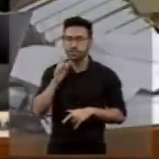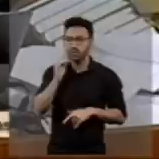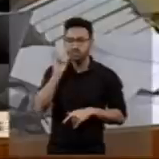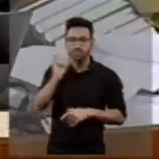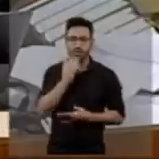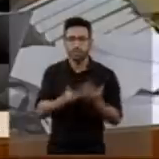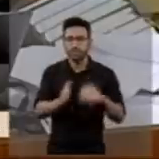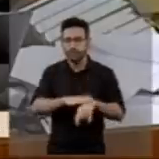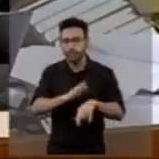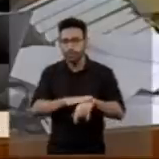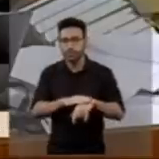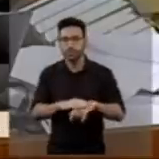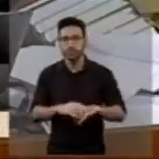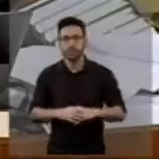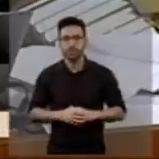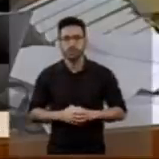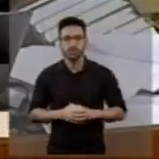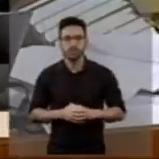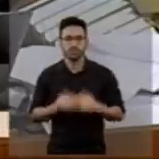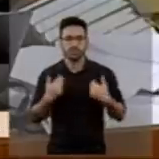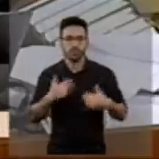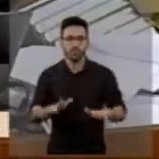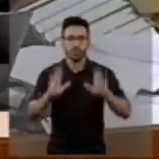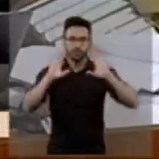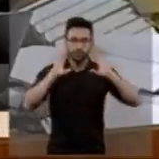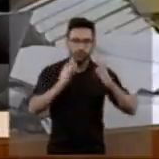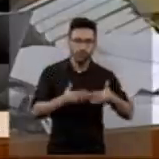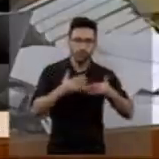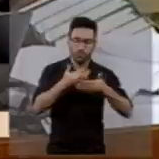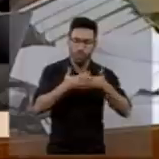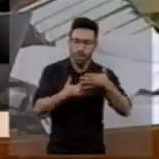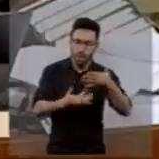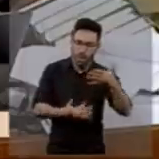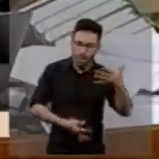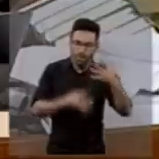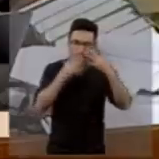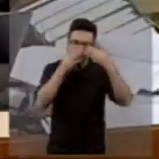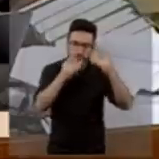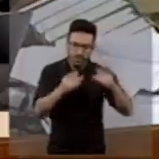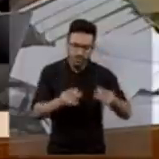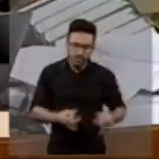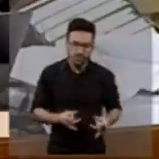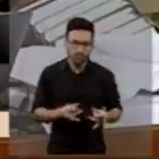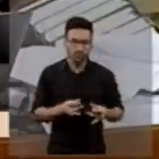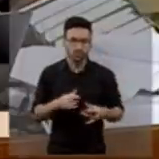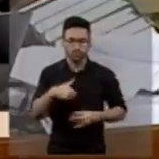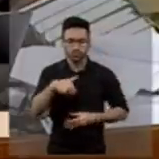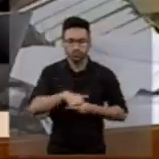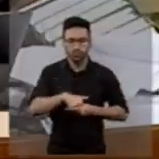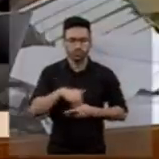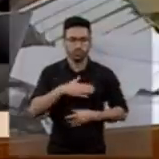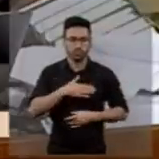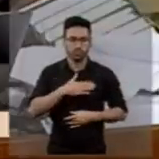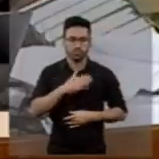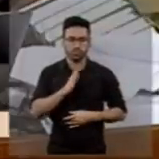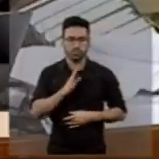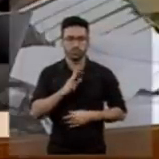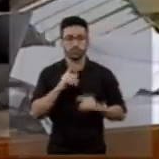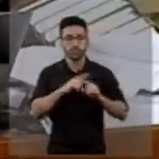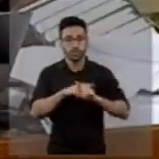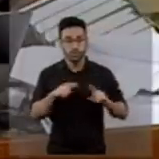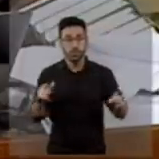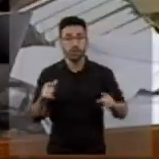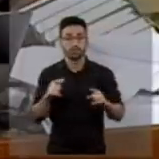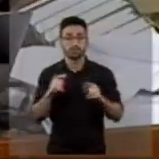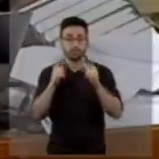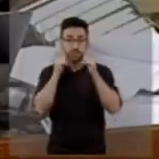dos eminentes pares, eu não vou adentrar nas minudências do longo voto que trago. Mas,